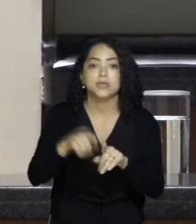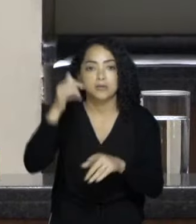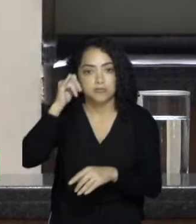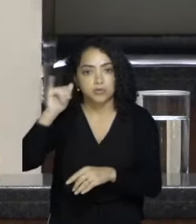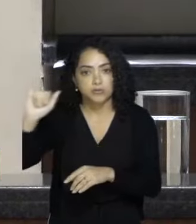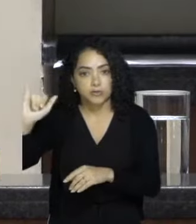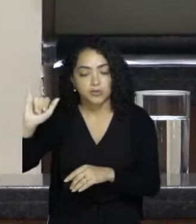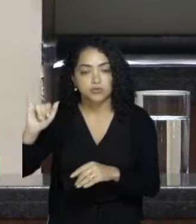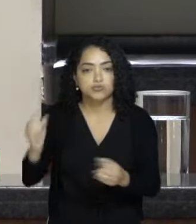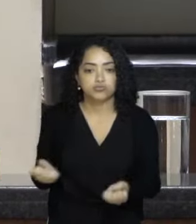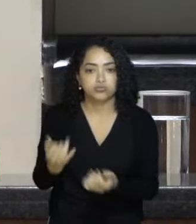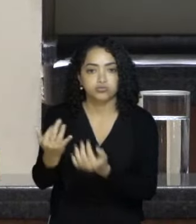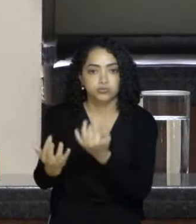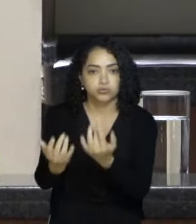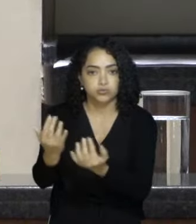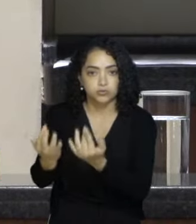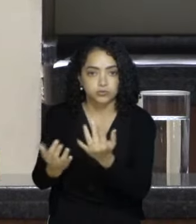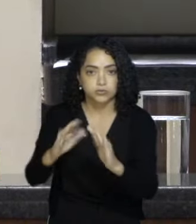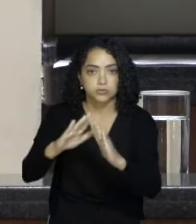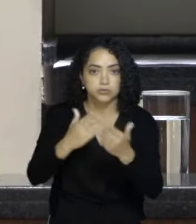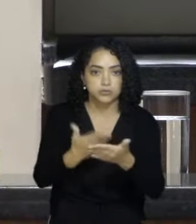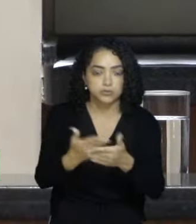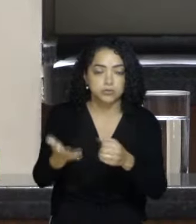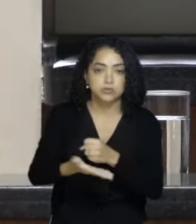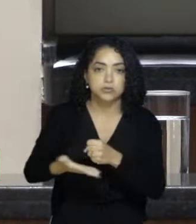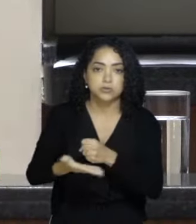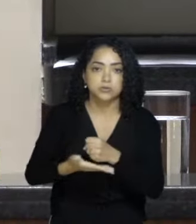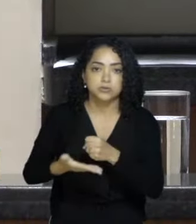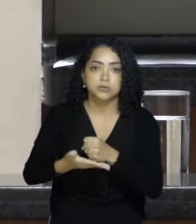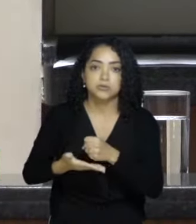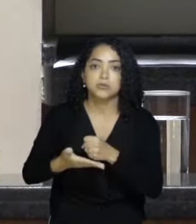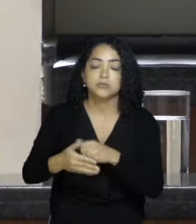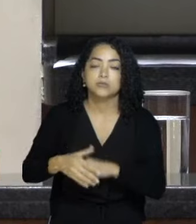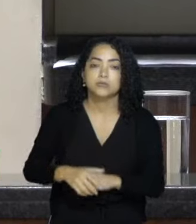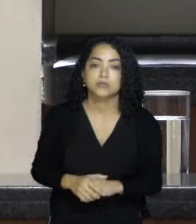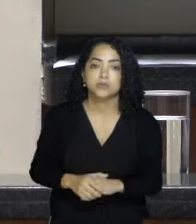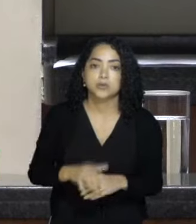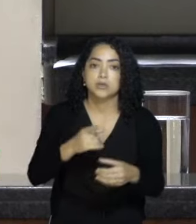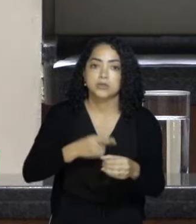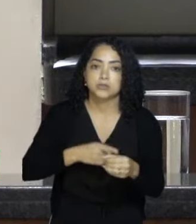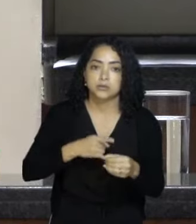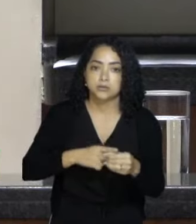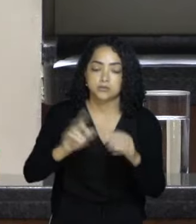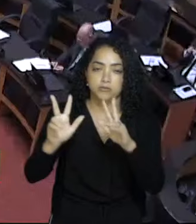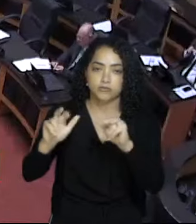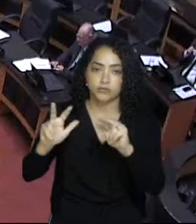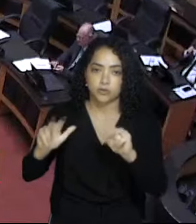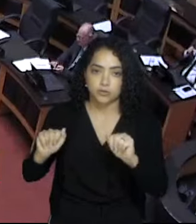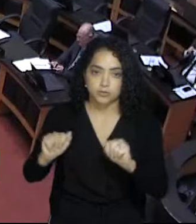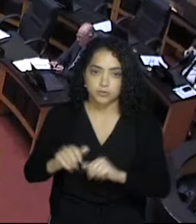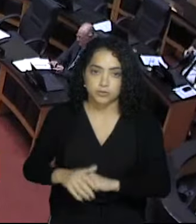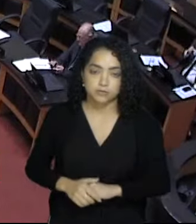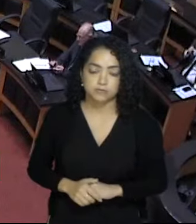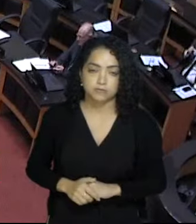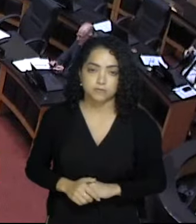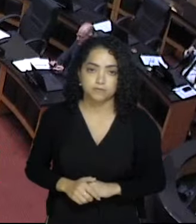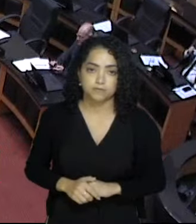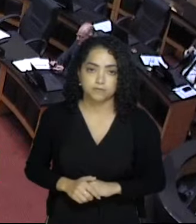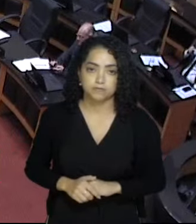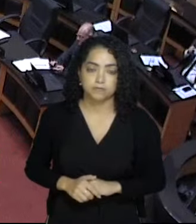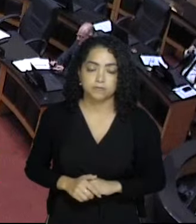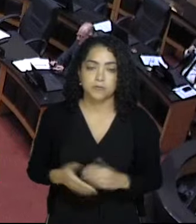incêndio contratados para a Escola de Educação Básica Américo Dutra Machado, no município de Florianópolis, em discussão. Não havendo quem